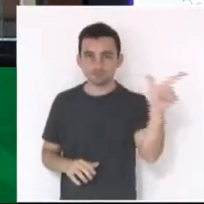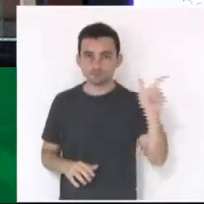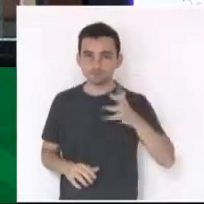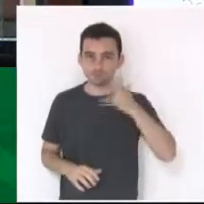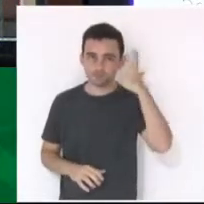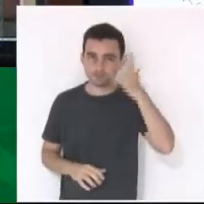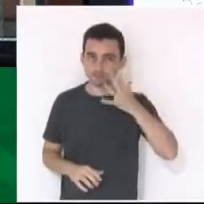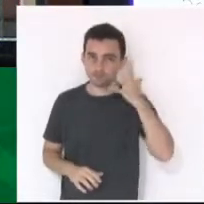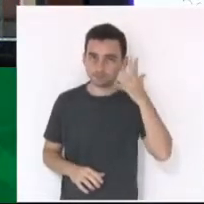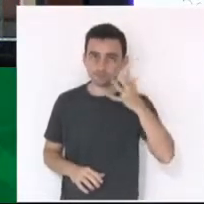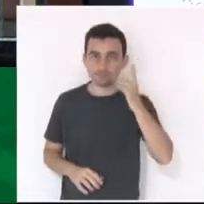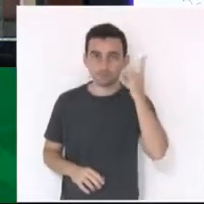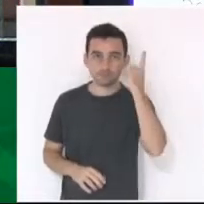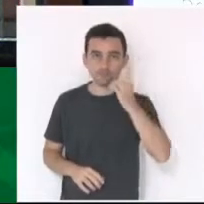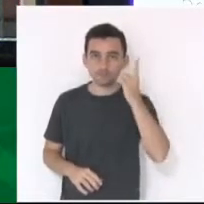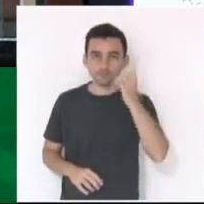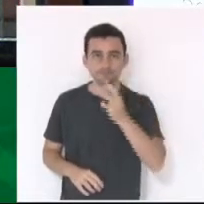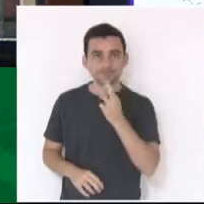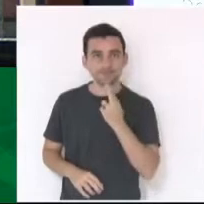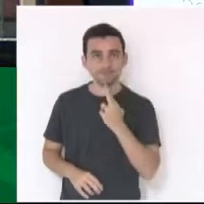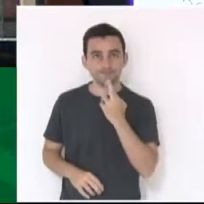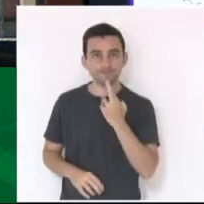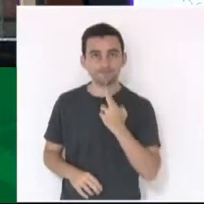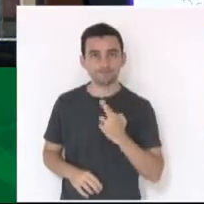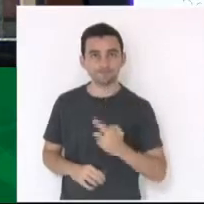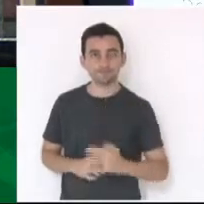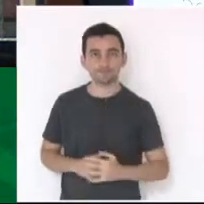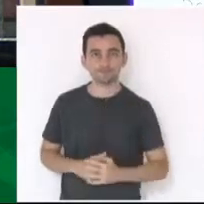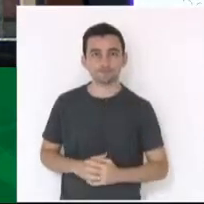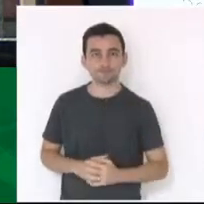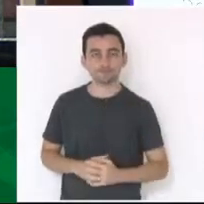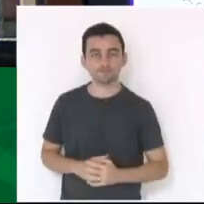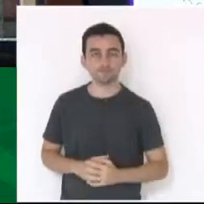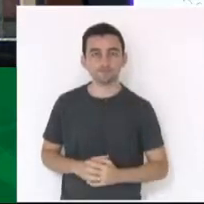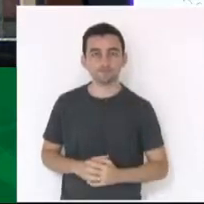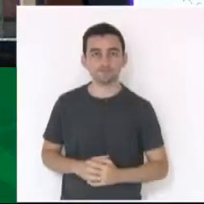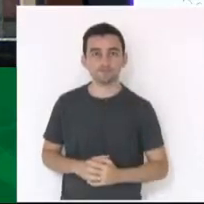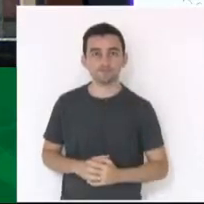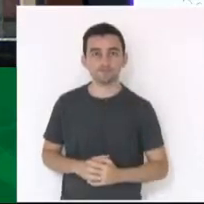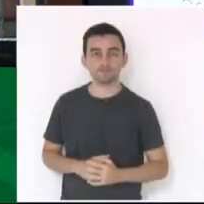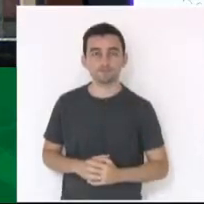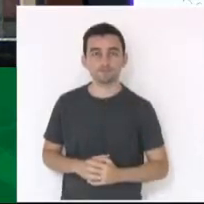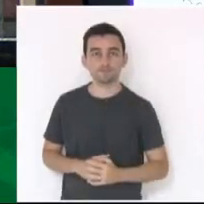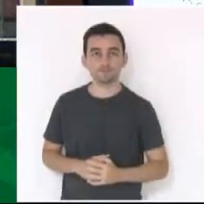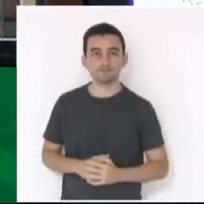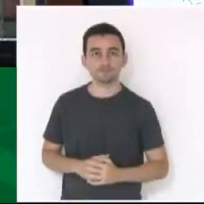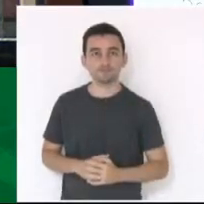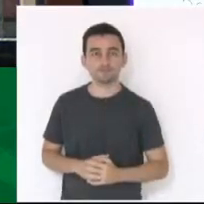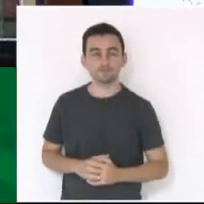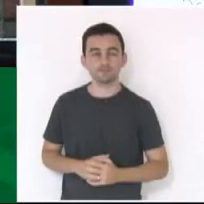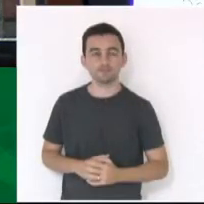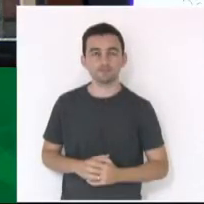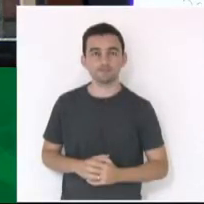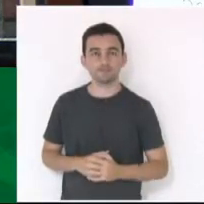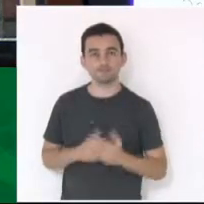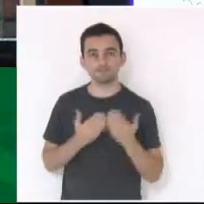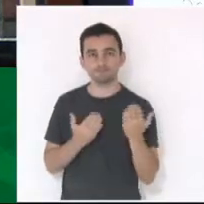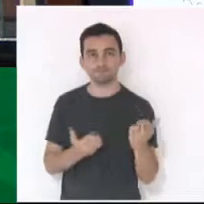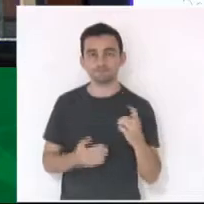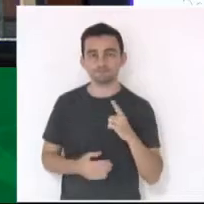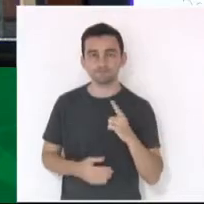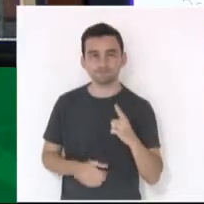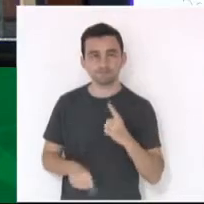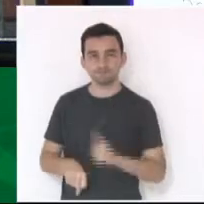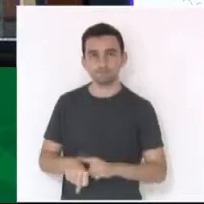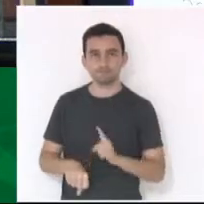Deputado Rodrigo minotto vossa excelência' Deputado Rodrigo minuto tem a palavra